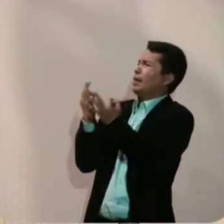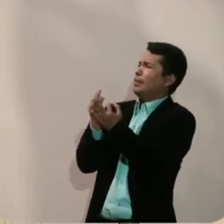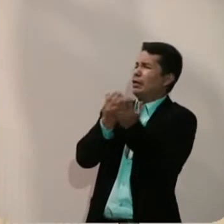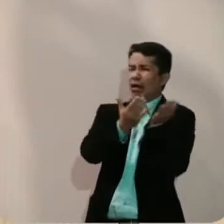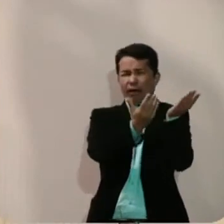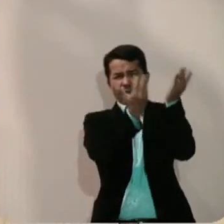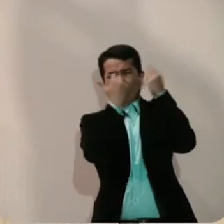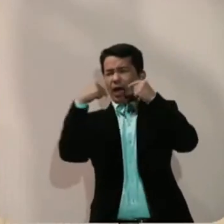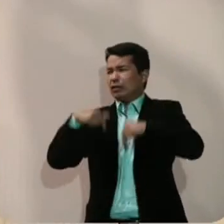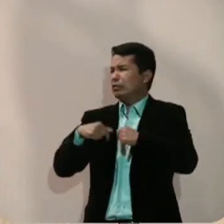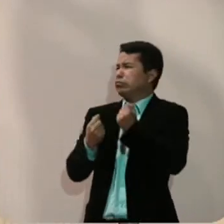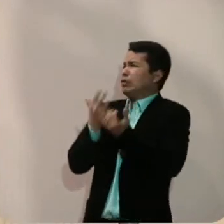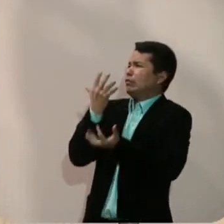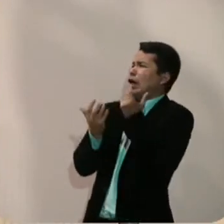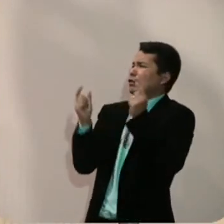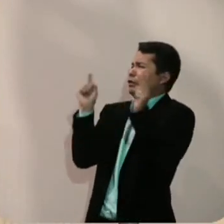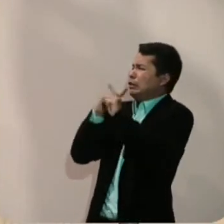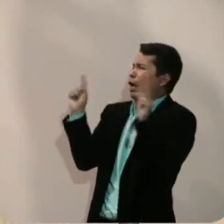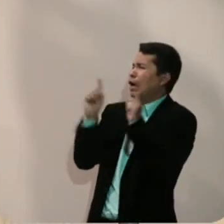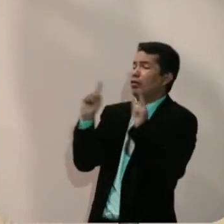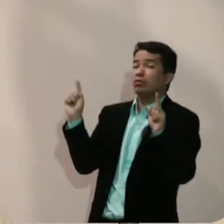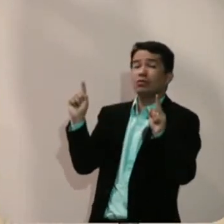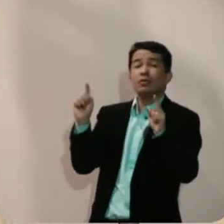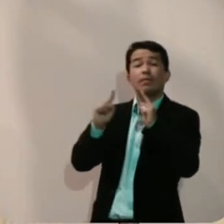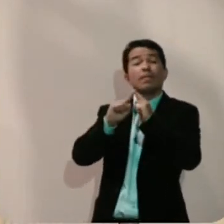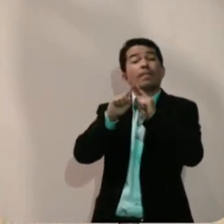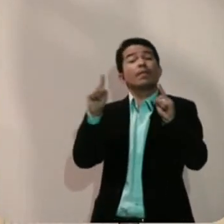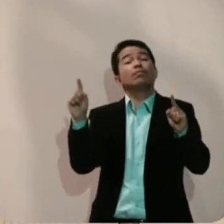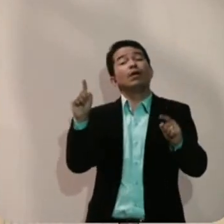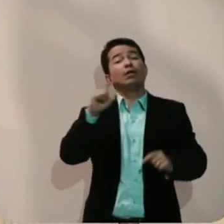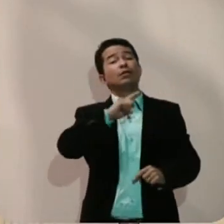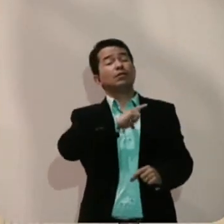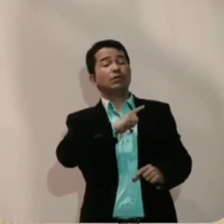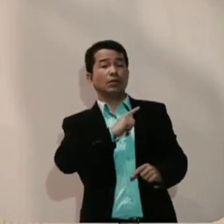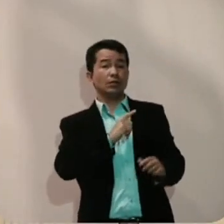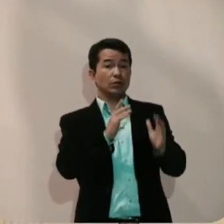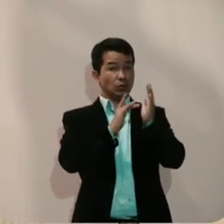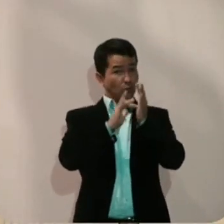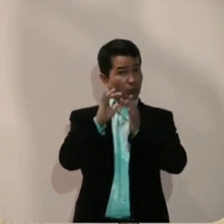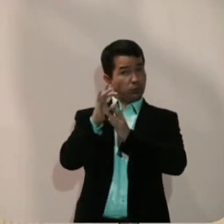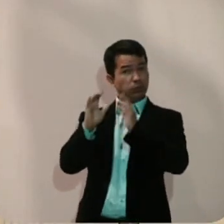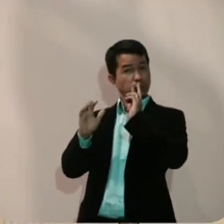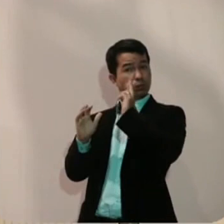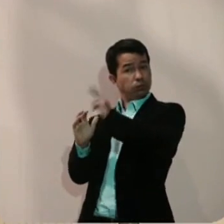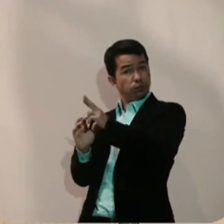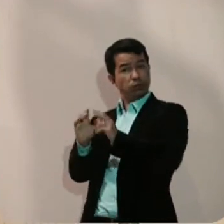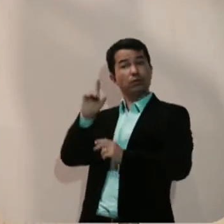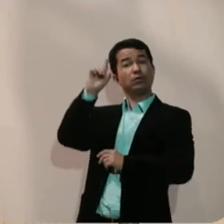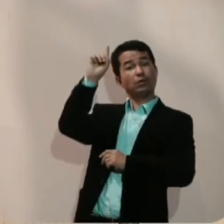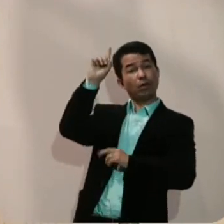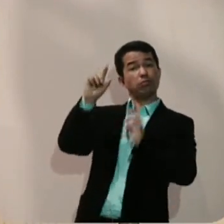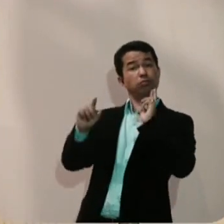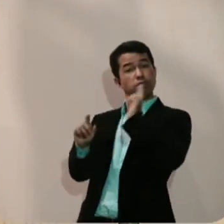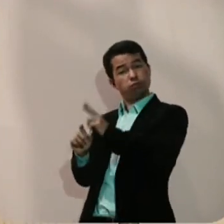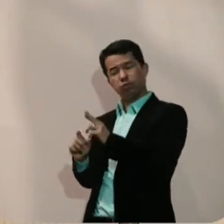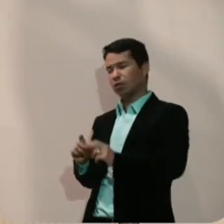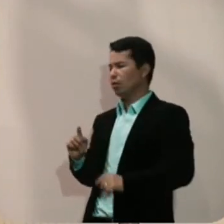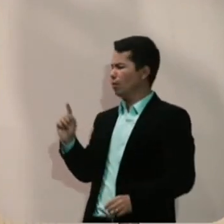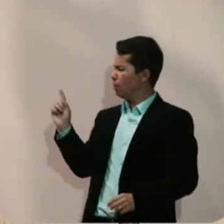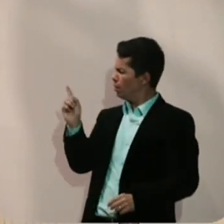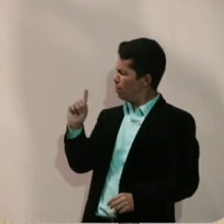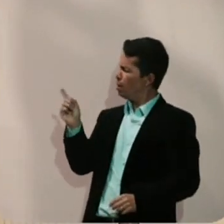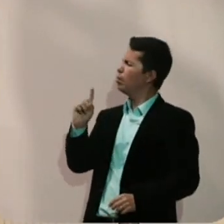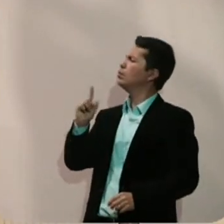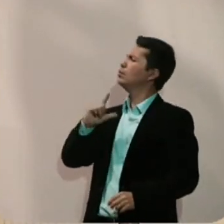venham para onde eu estou. E a resposta que foi lhe dada foi: não, eles têm Moisés e os